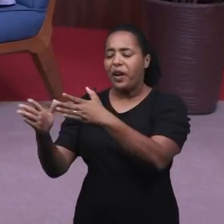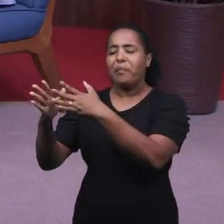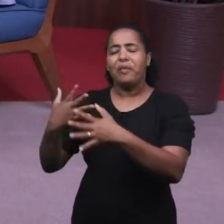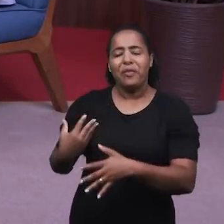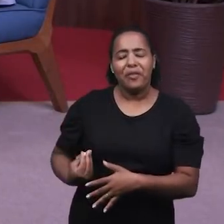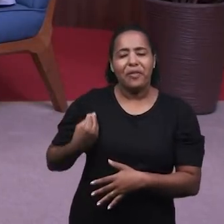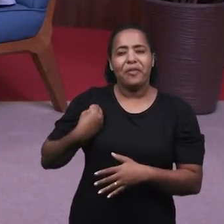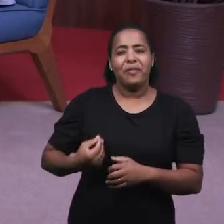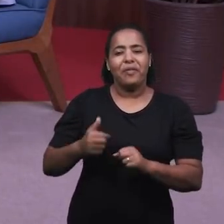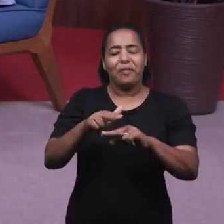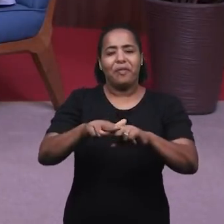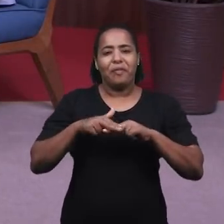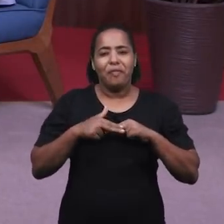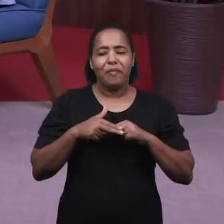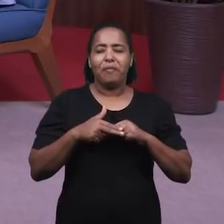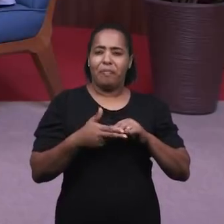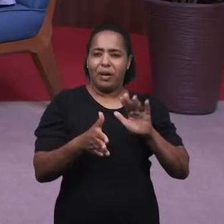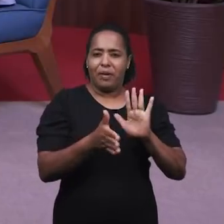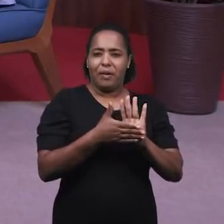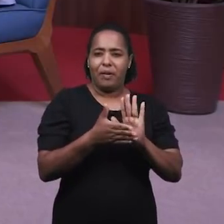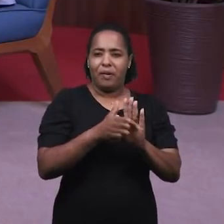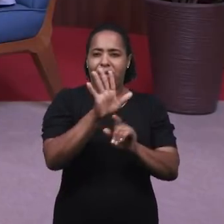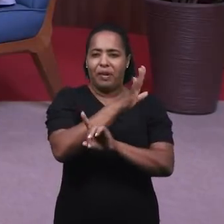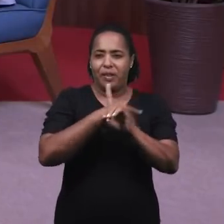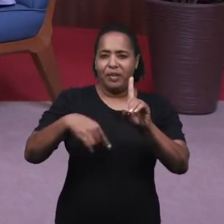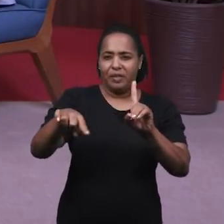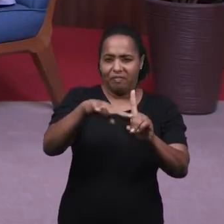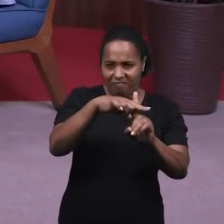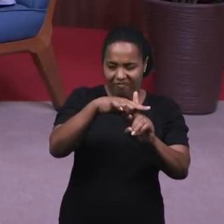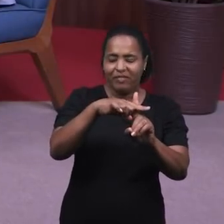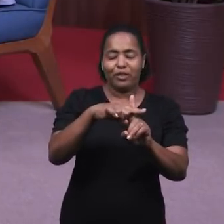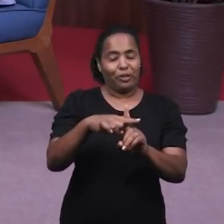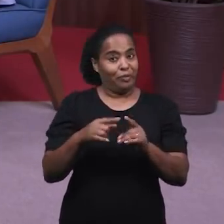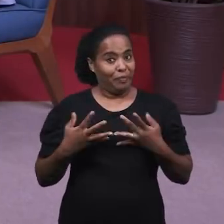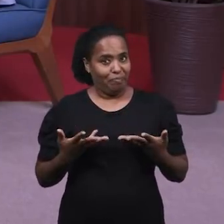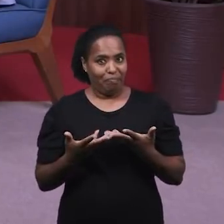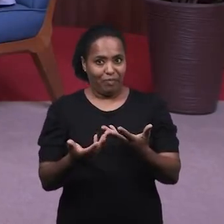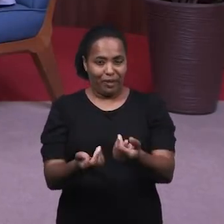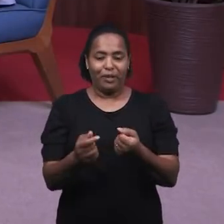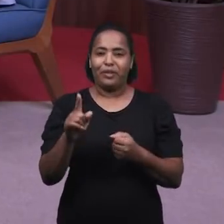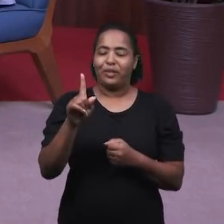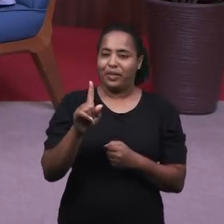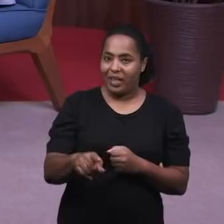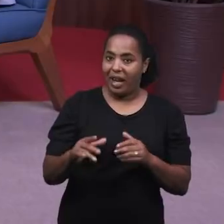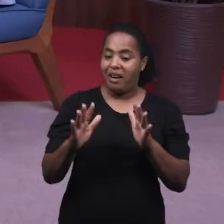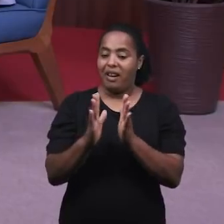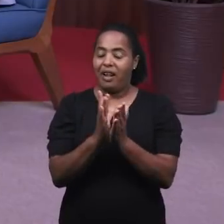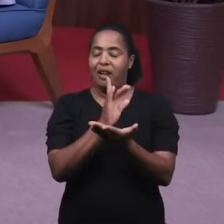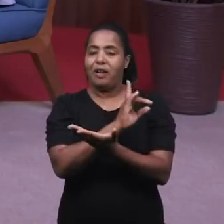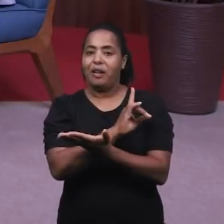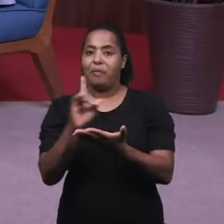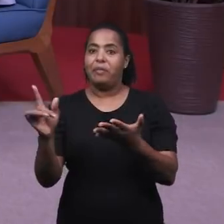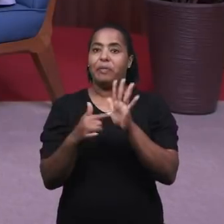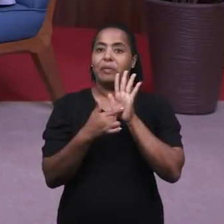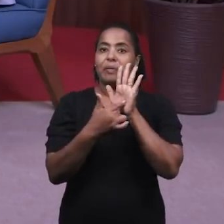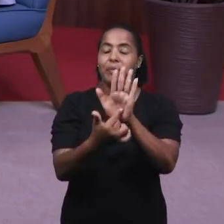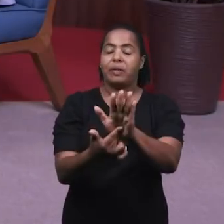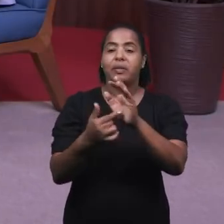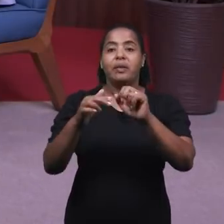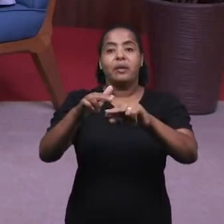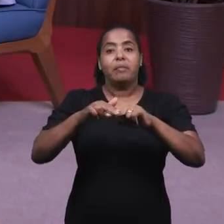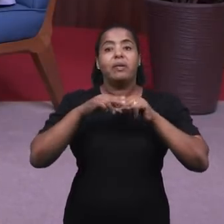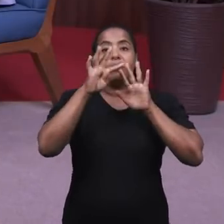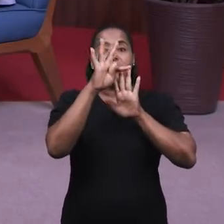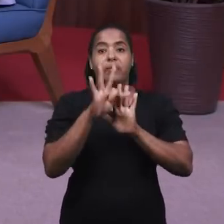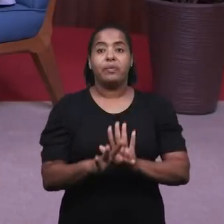caminho através do projeto da cruz. Que coisa maravilhosa. Ou seja, biblicamente, através dos